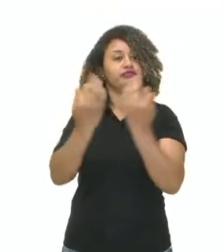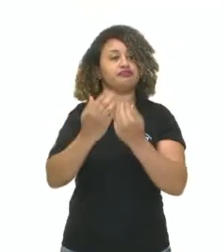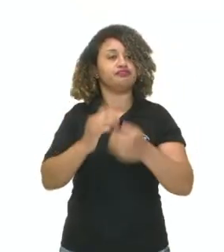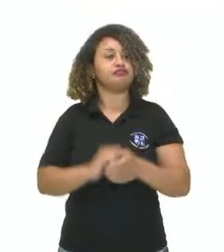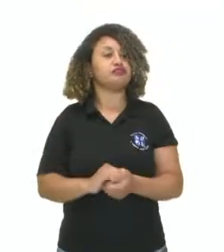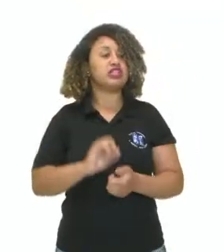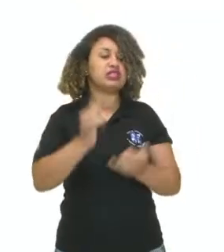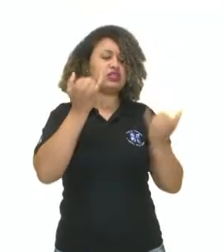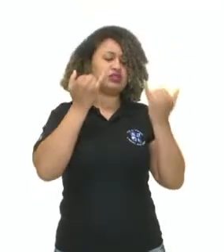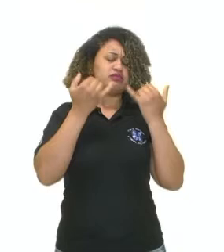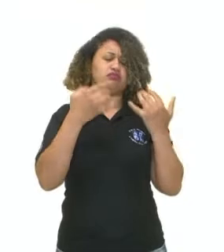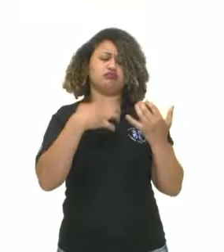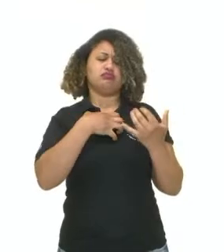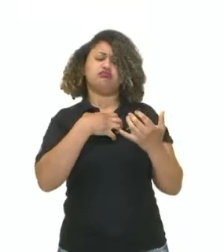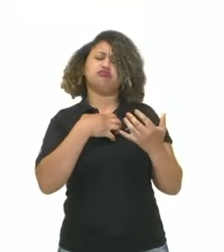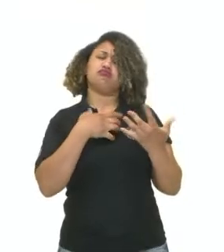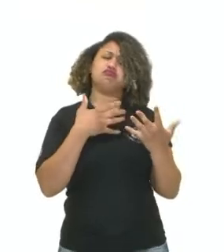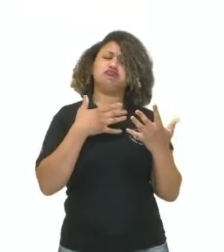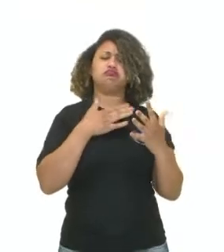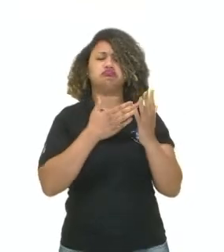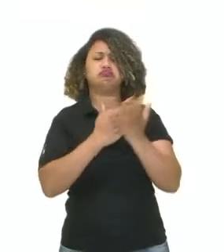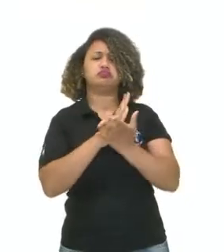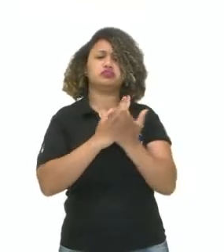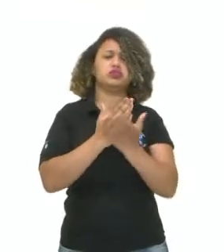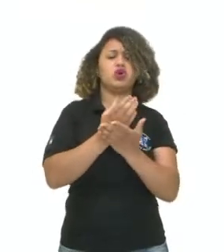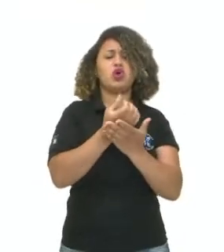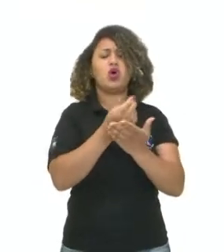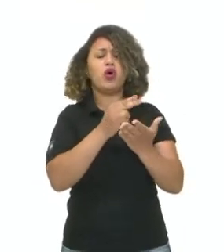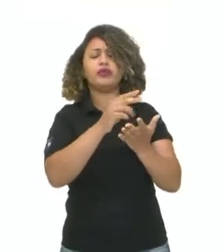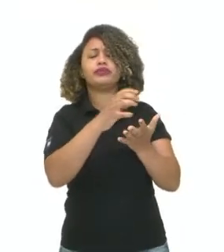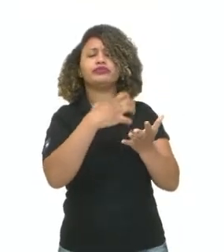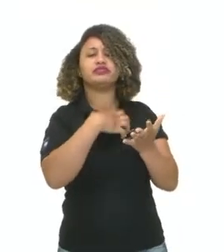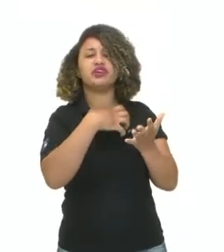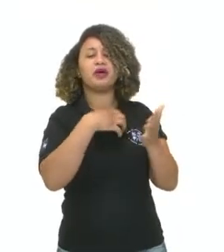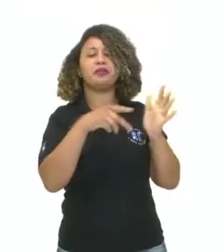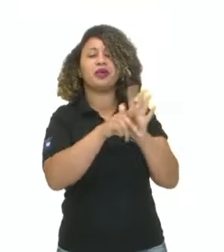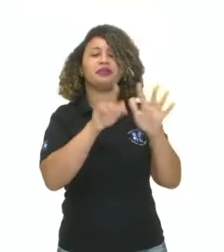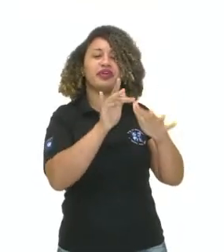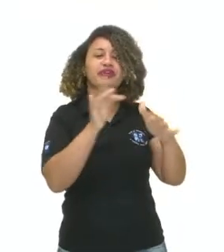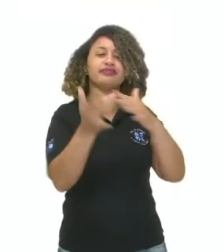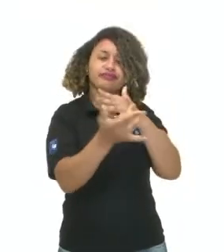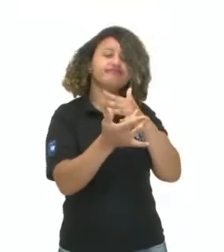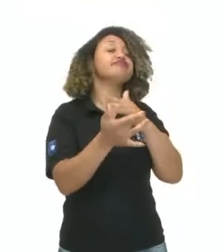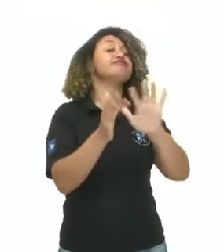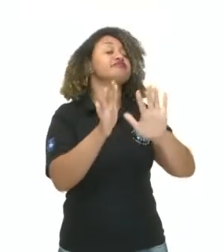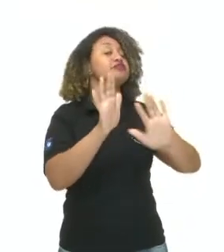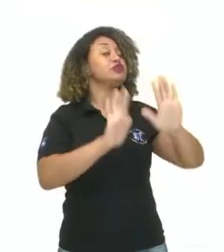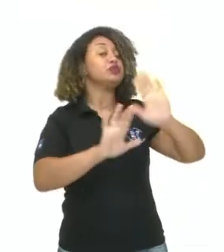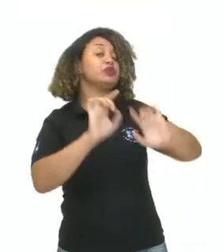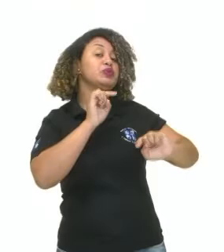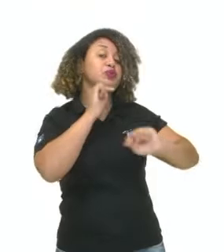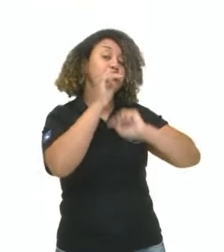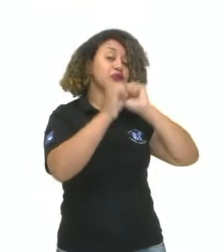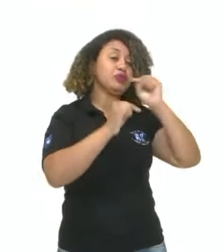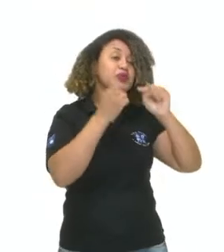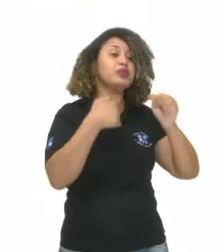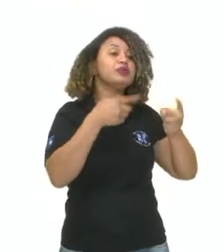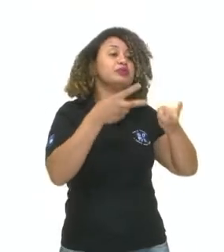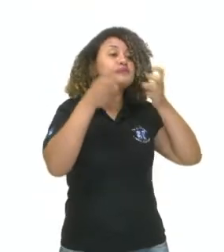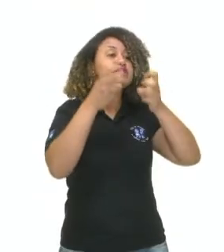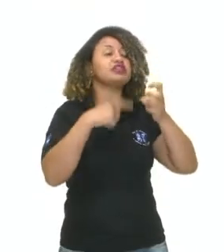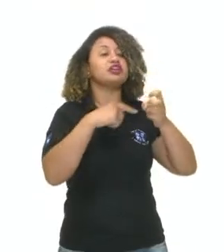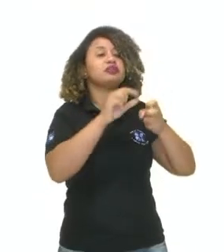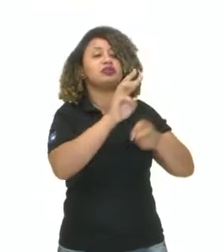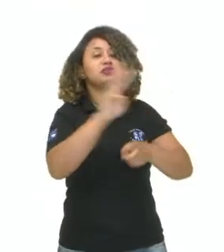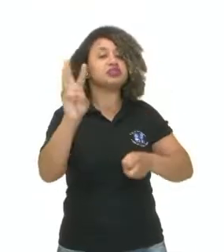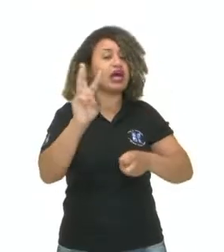causou desconforto ou chegou por meio de corrente pelas redes sociais, desconfie e cheque em algum